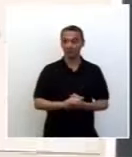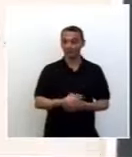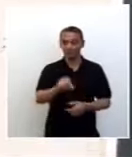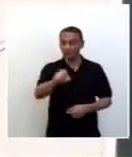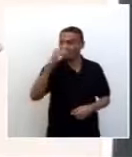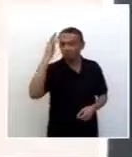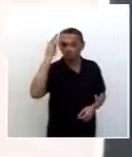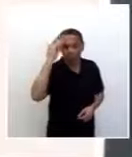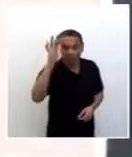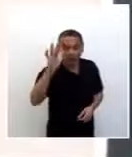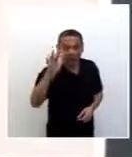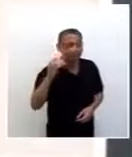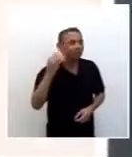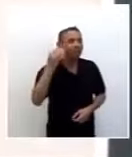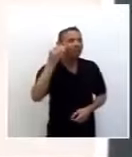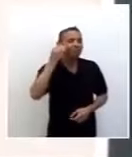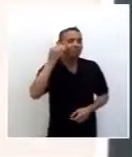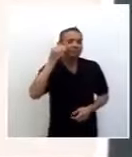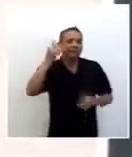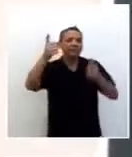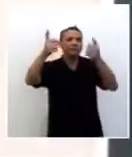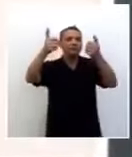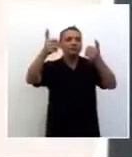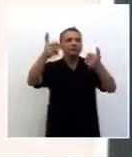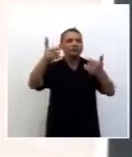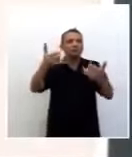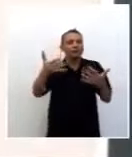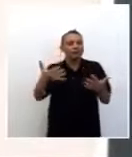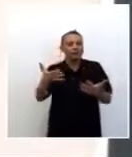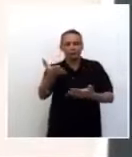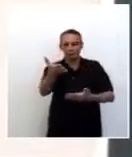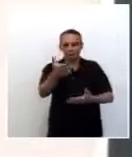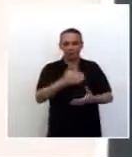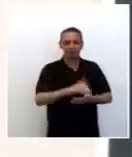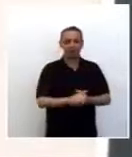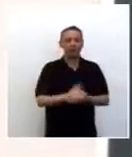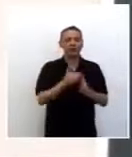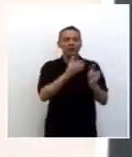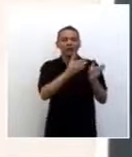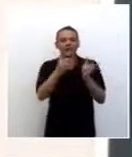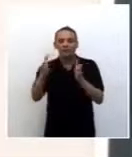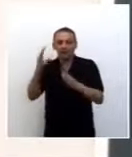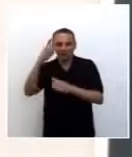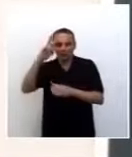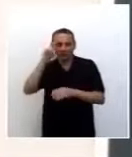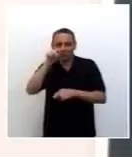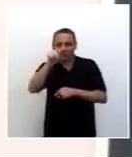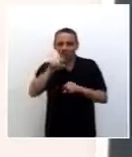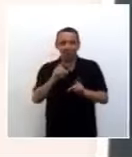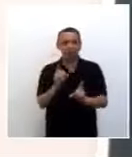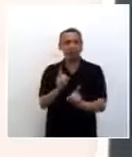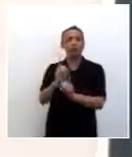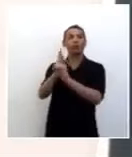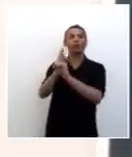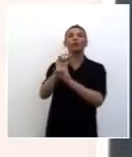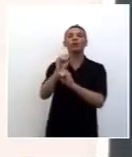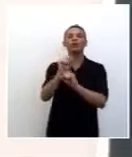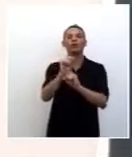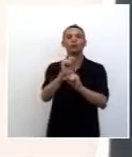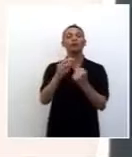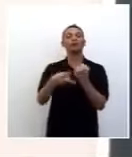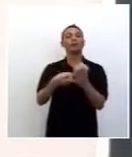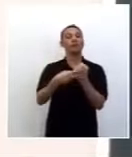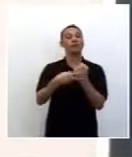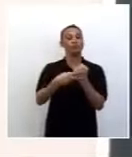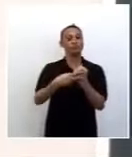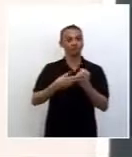você não sabe nós vamos tentar ir dar uma achar uma estratégia no vídeo que que eu fiz você localiza o verbo eu quero dizer o